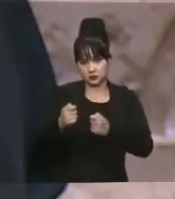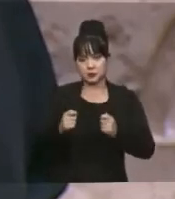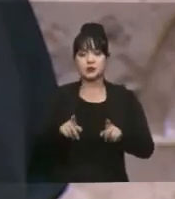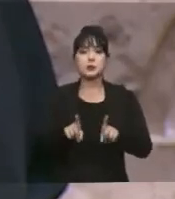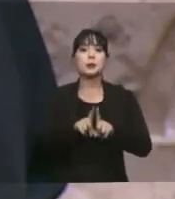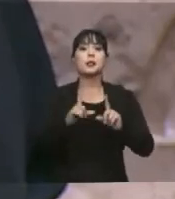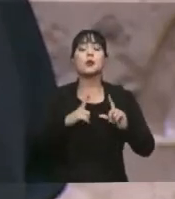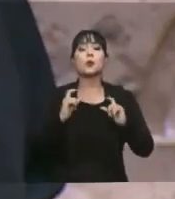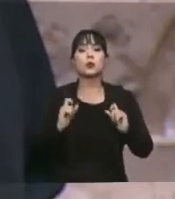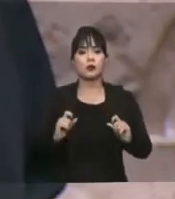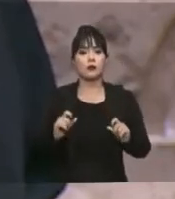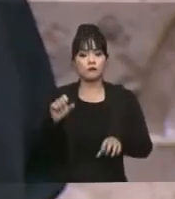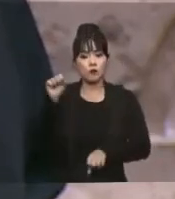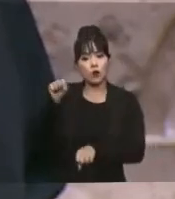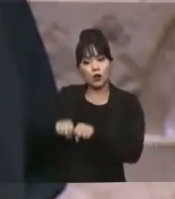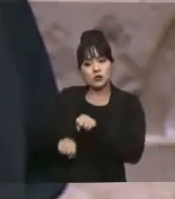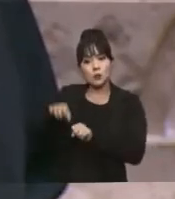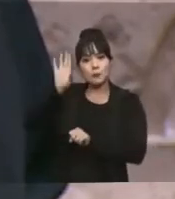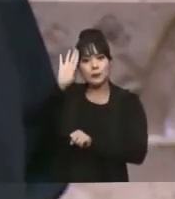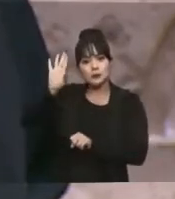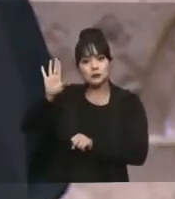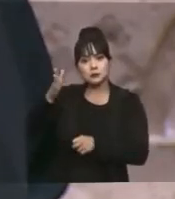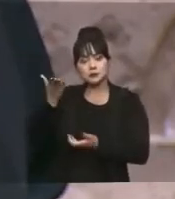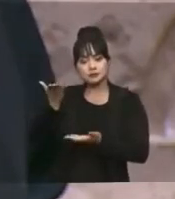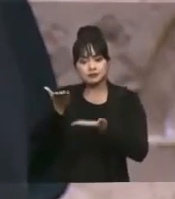também a violação do princípio da